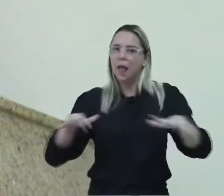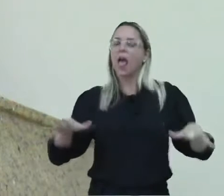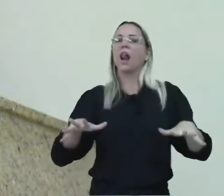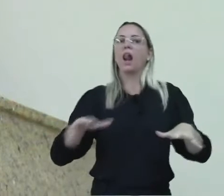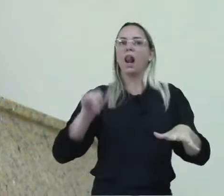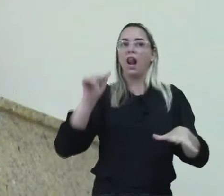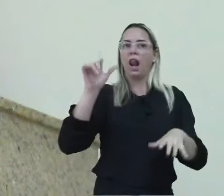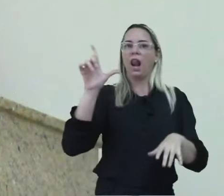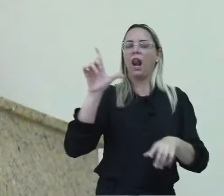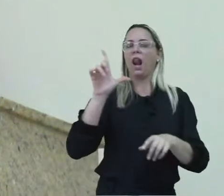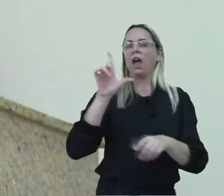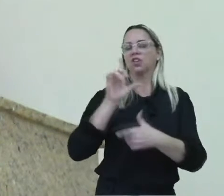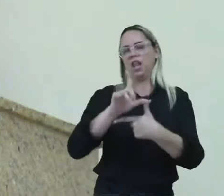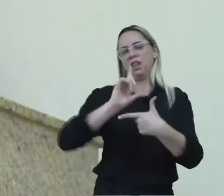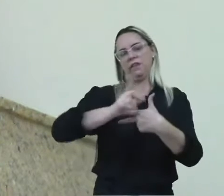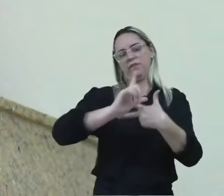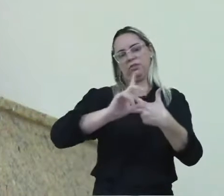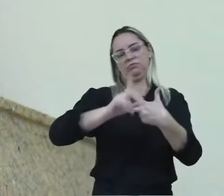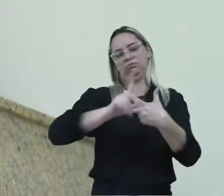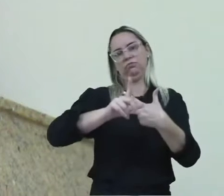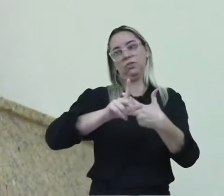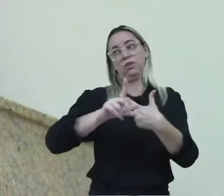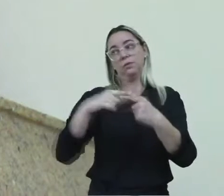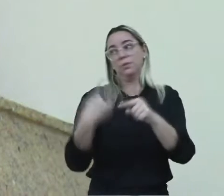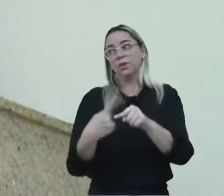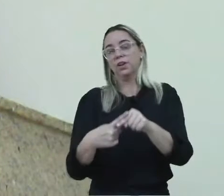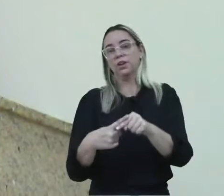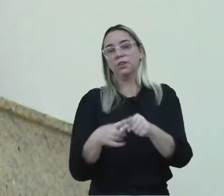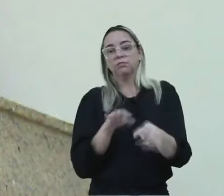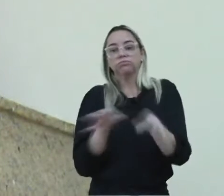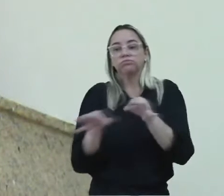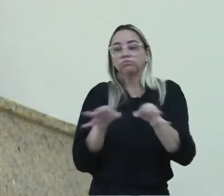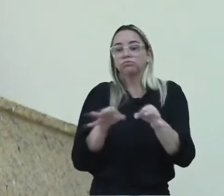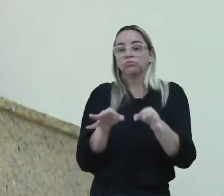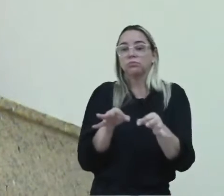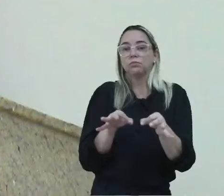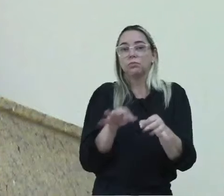pública, né, no qual foi debatido a reestruturação